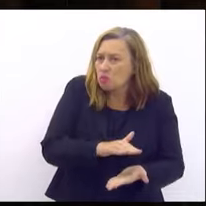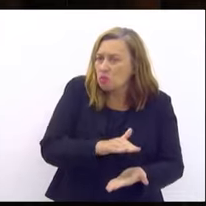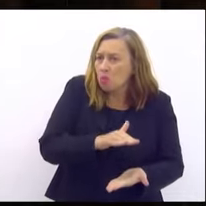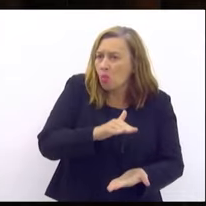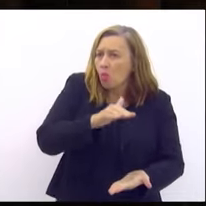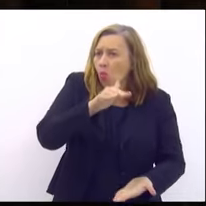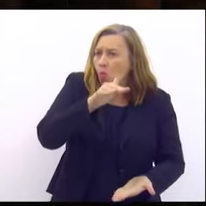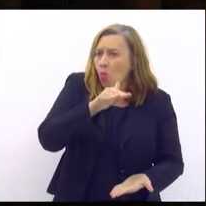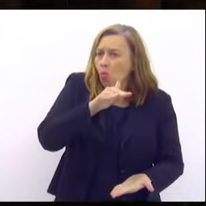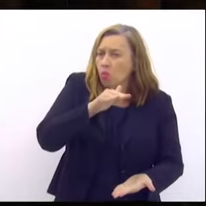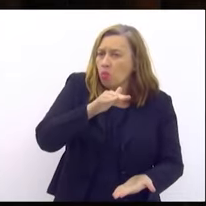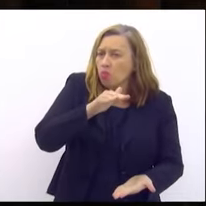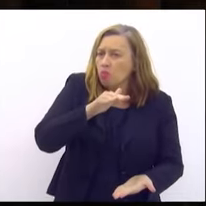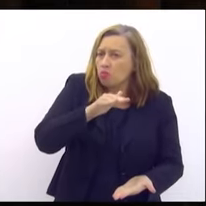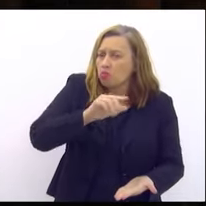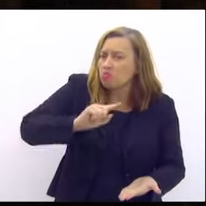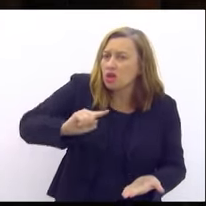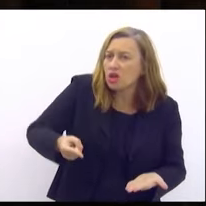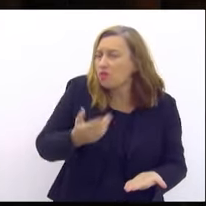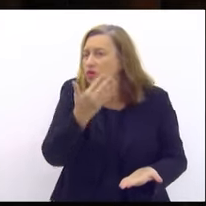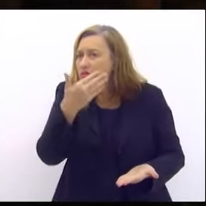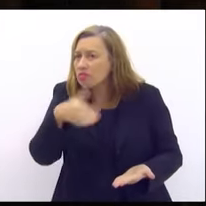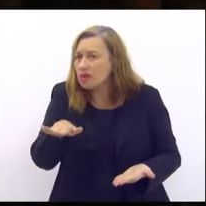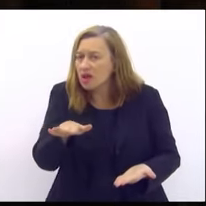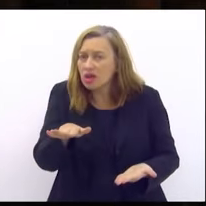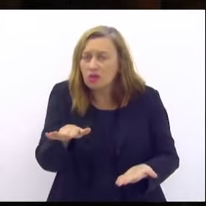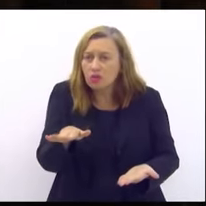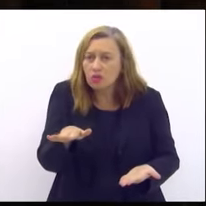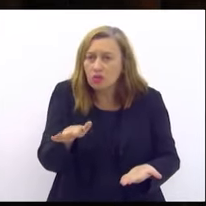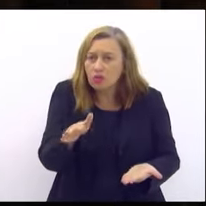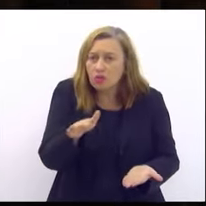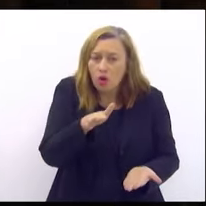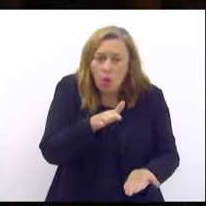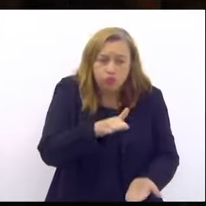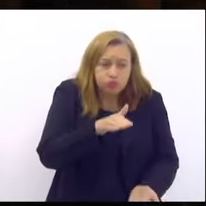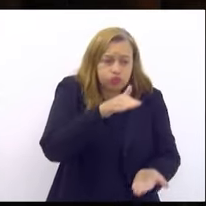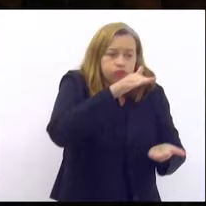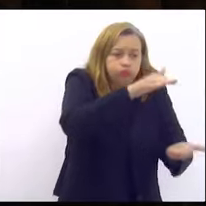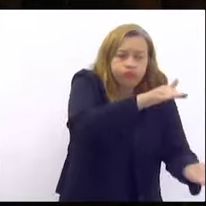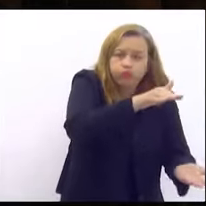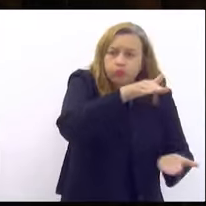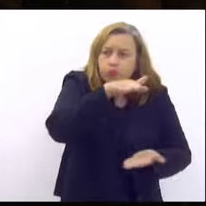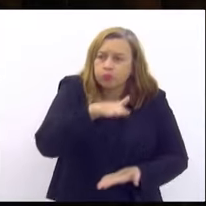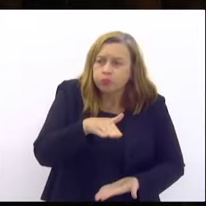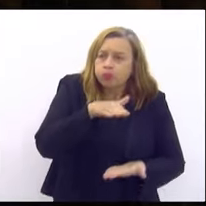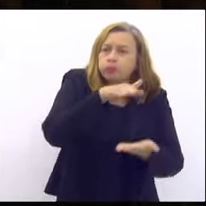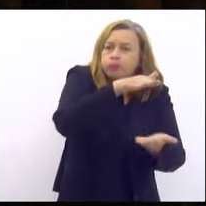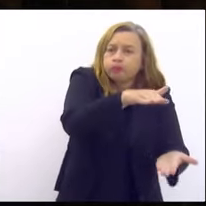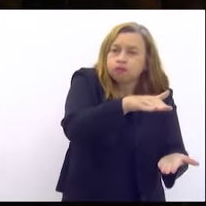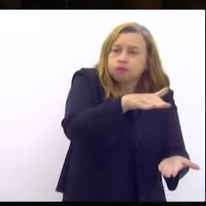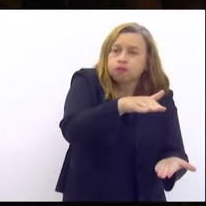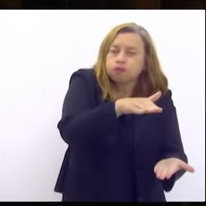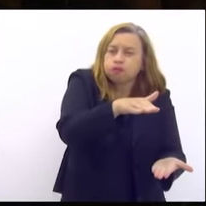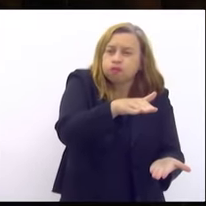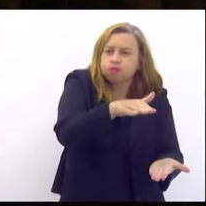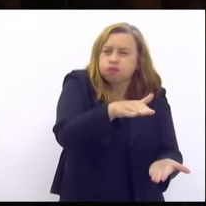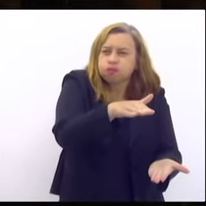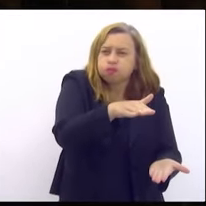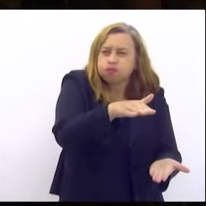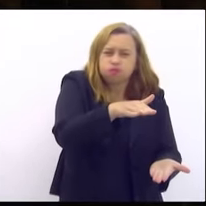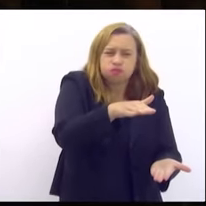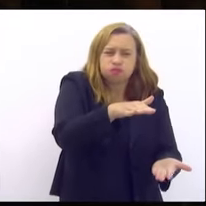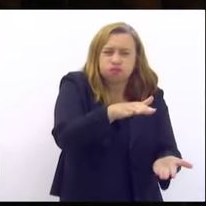de arquivos em papéis acondicionado num lugar cheio de mofo numa estrutura completamente